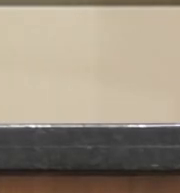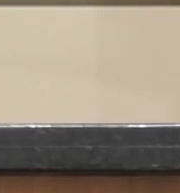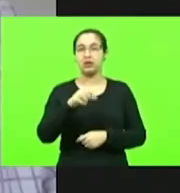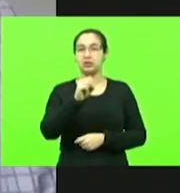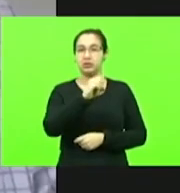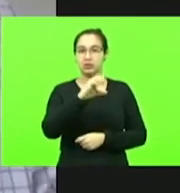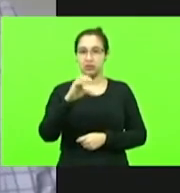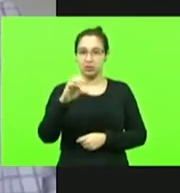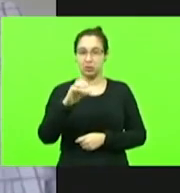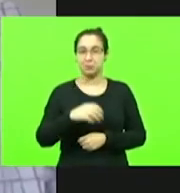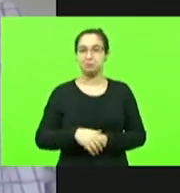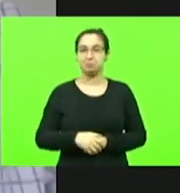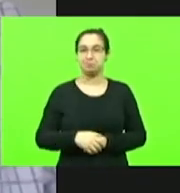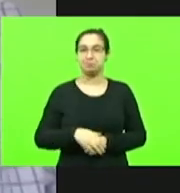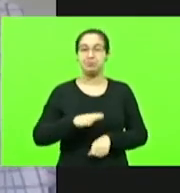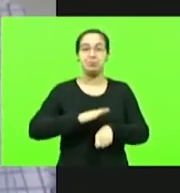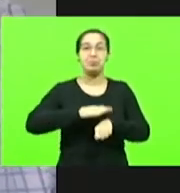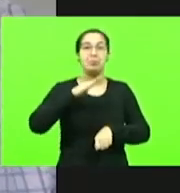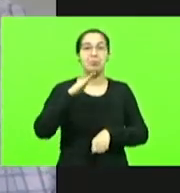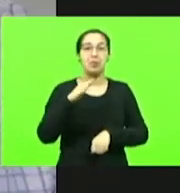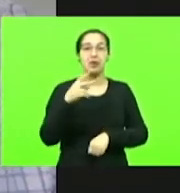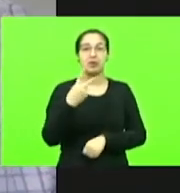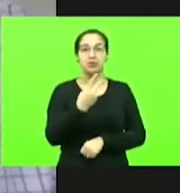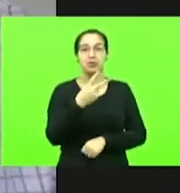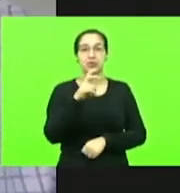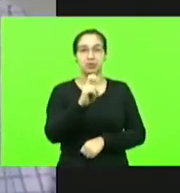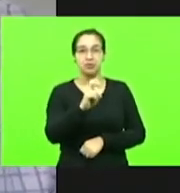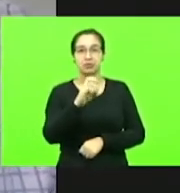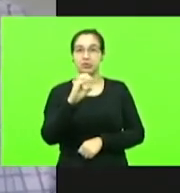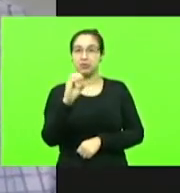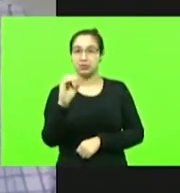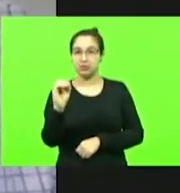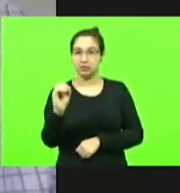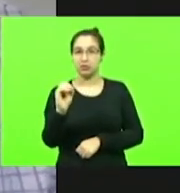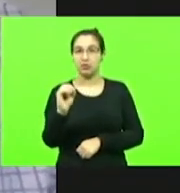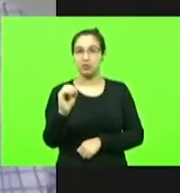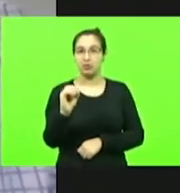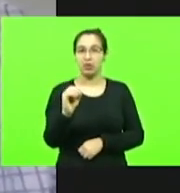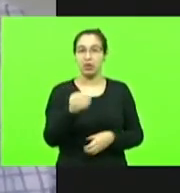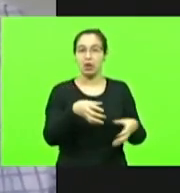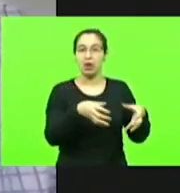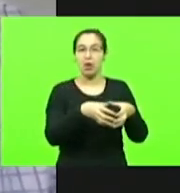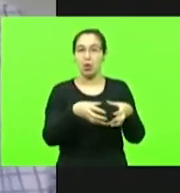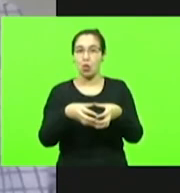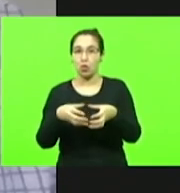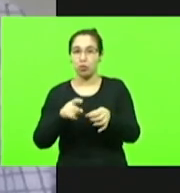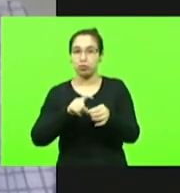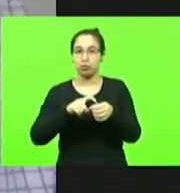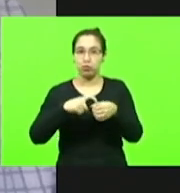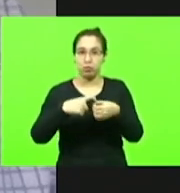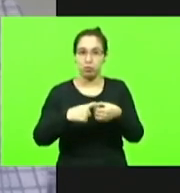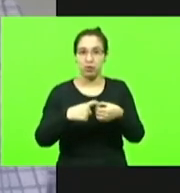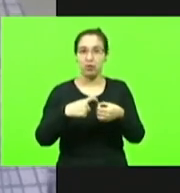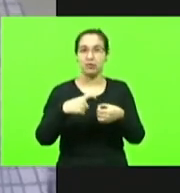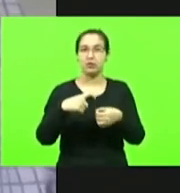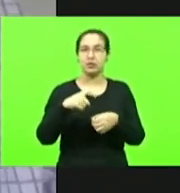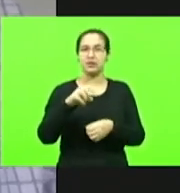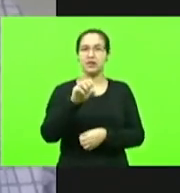Estado. São mais de 250 cooperativas associadas ao SESC,